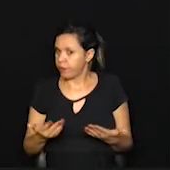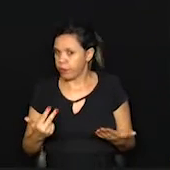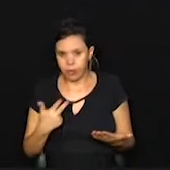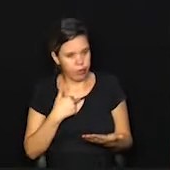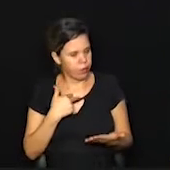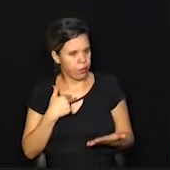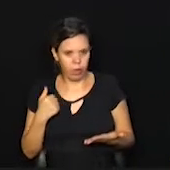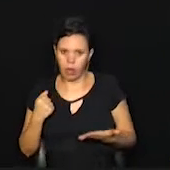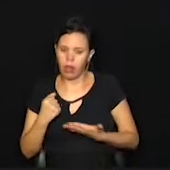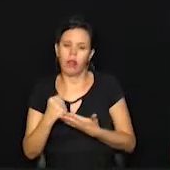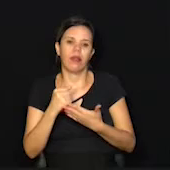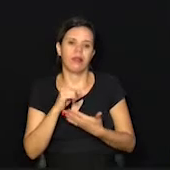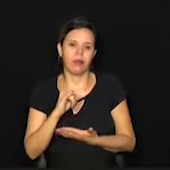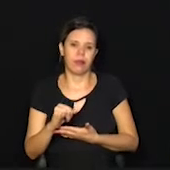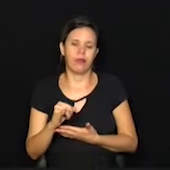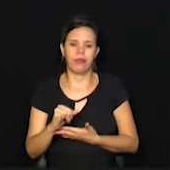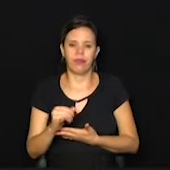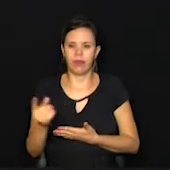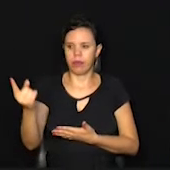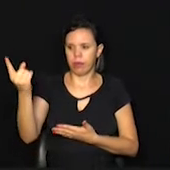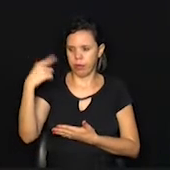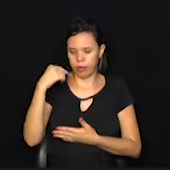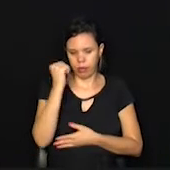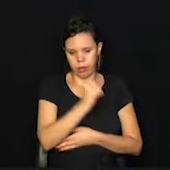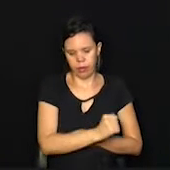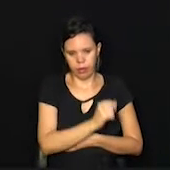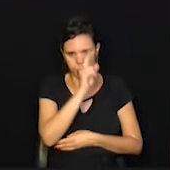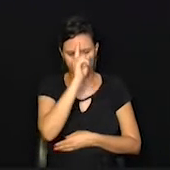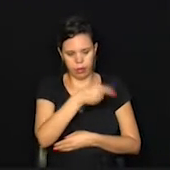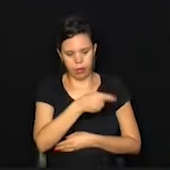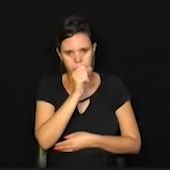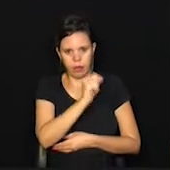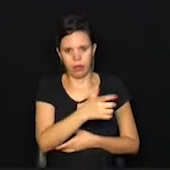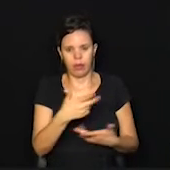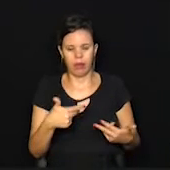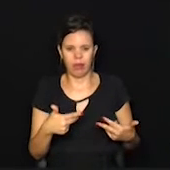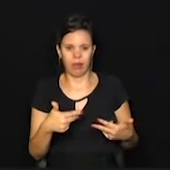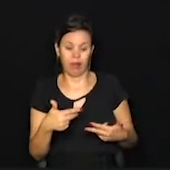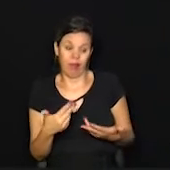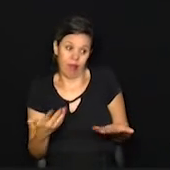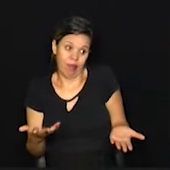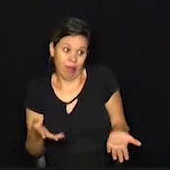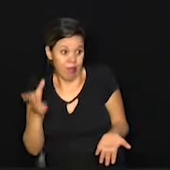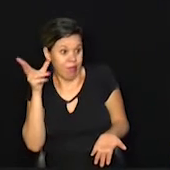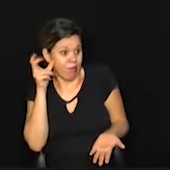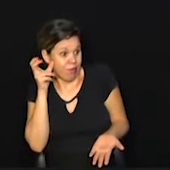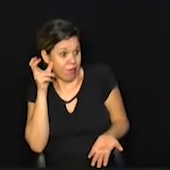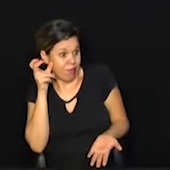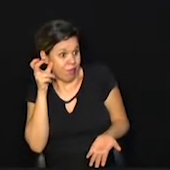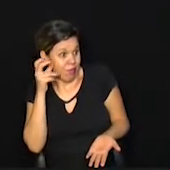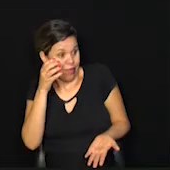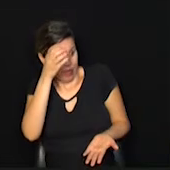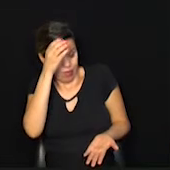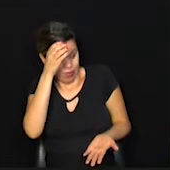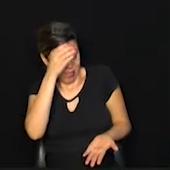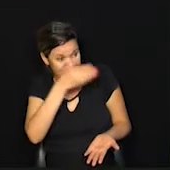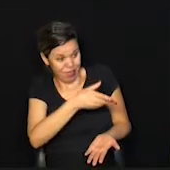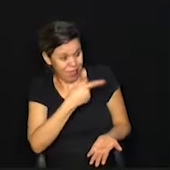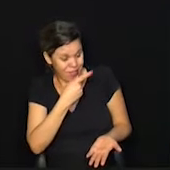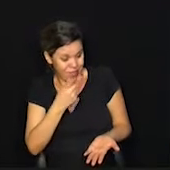ele não poderia ajudar porque se ele recebesse ordem de matar ele iria matar a coisa muito legal eu vi tá certo do tio-avô